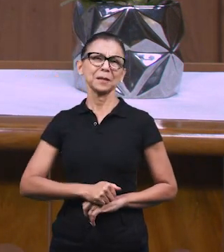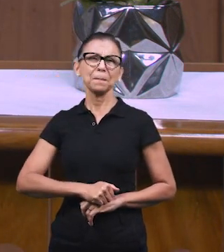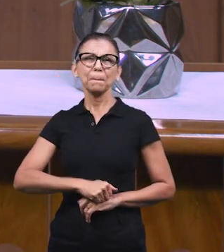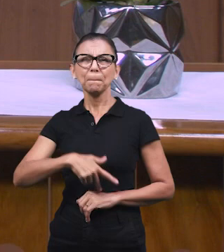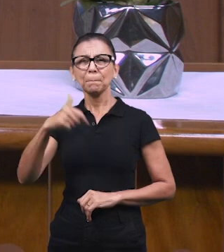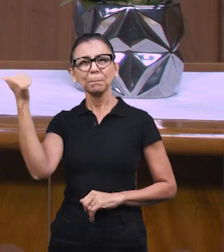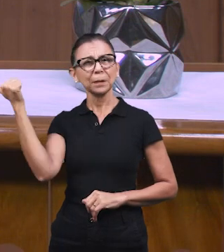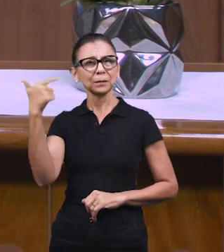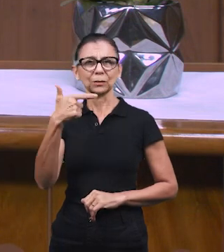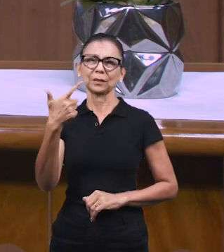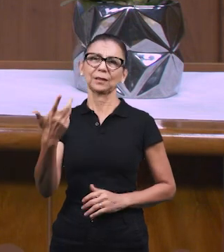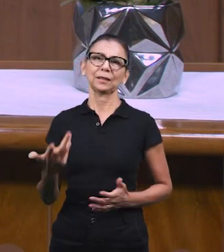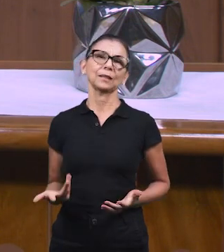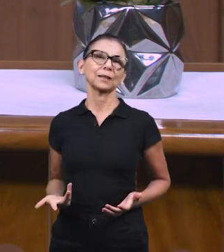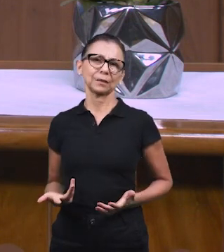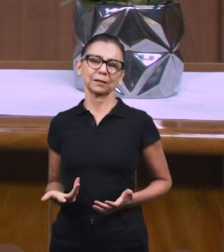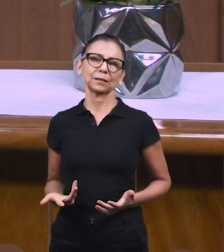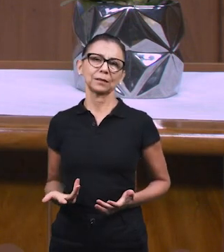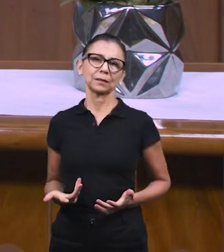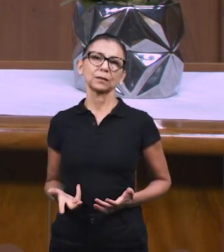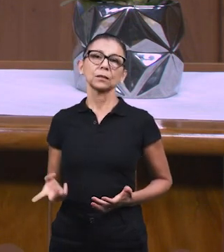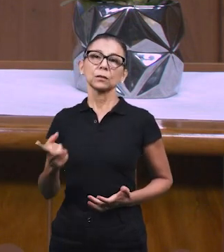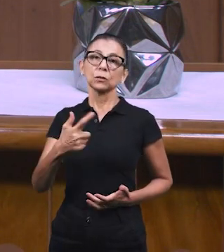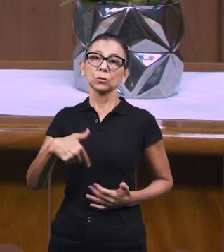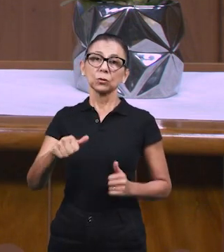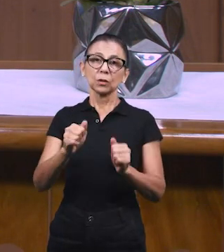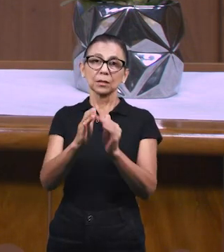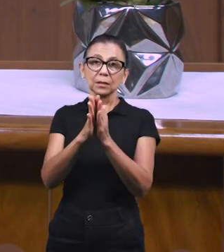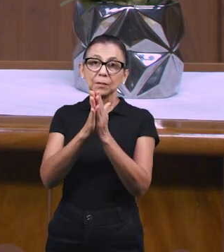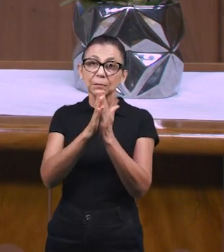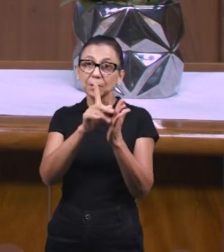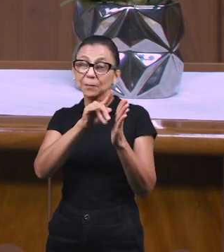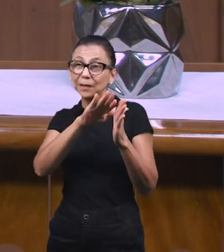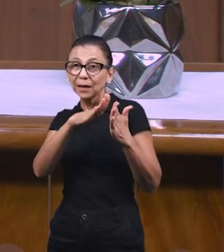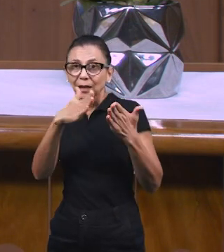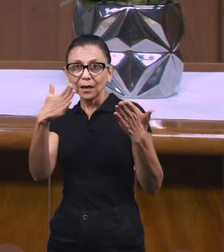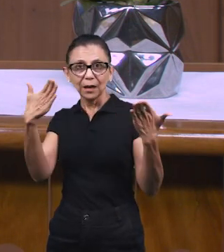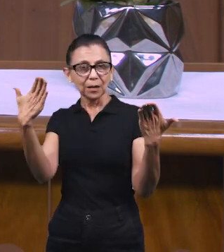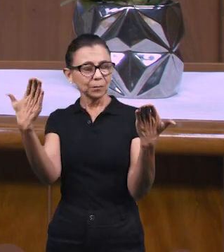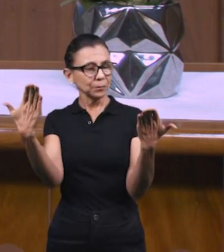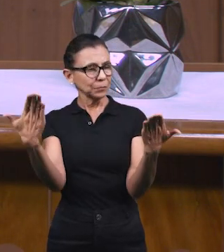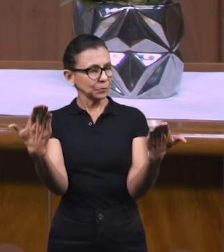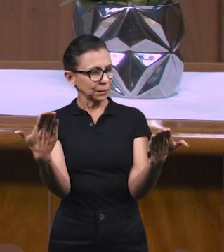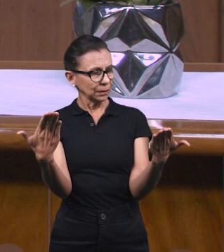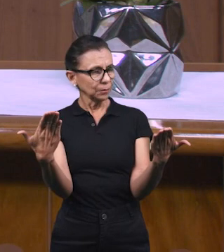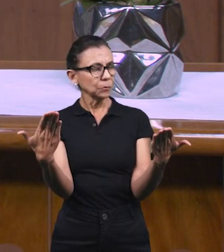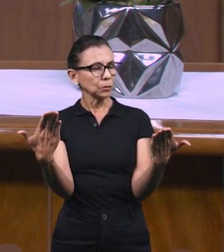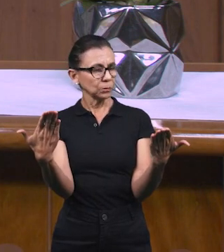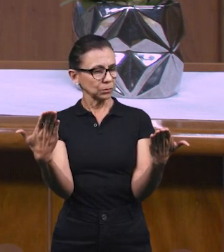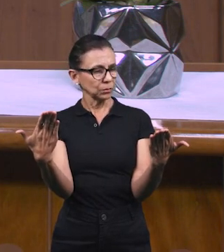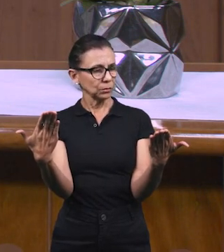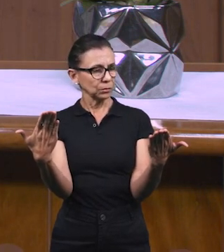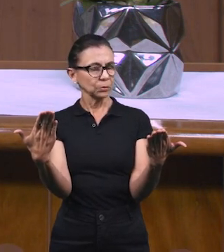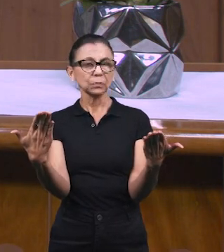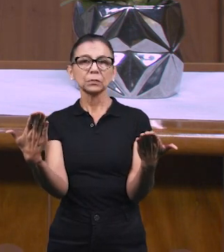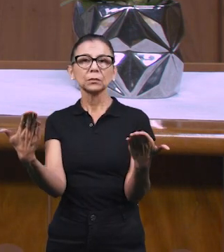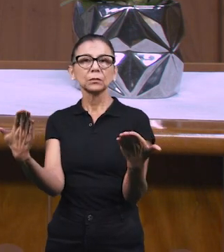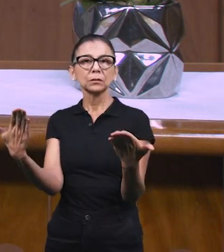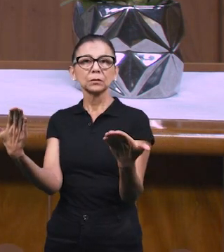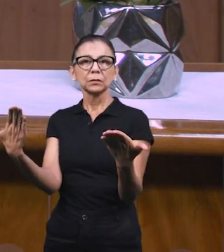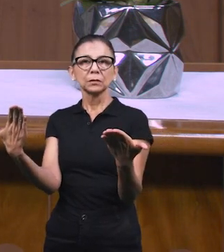do que isso. Quando nós abrimos as Escrituras na presença de